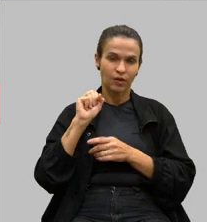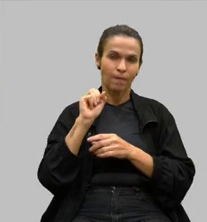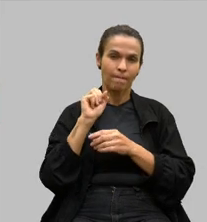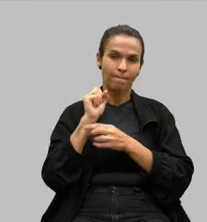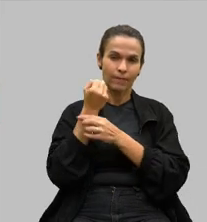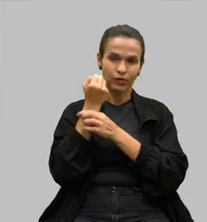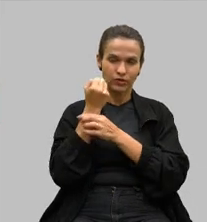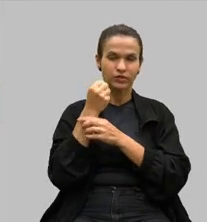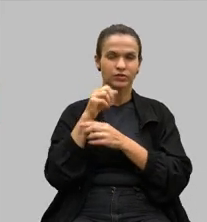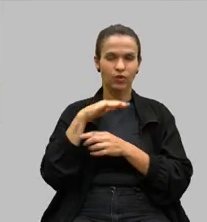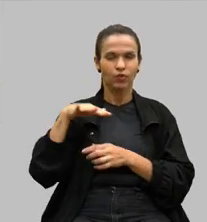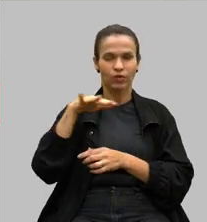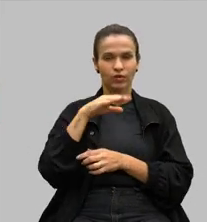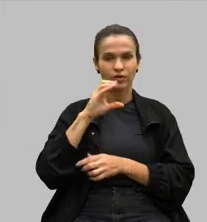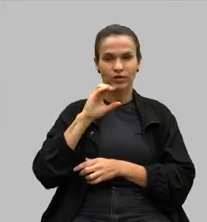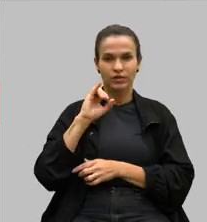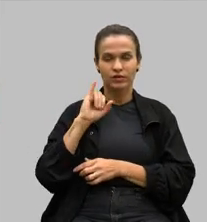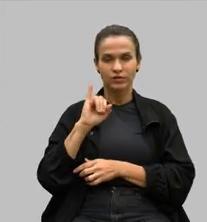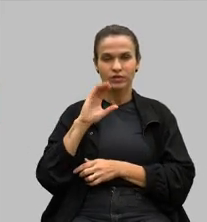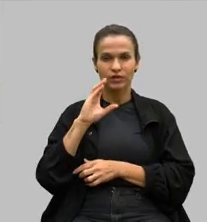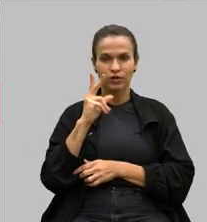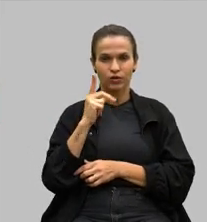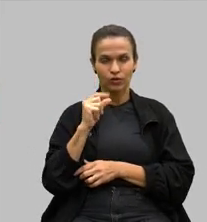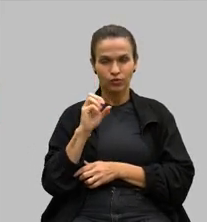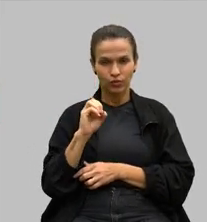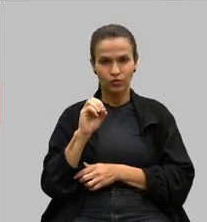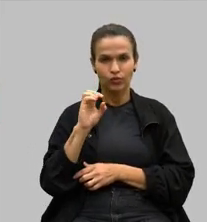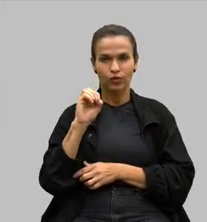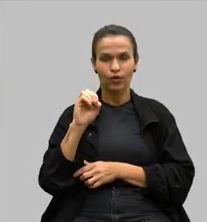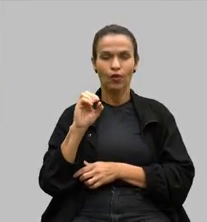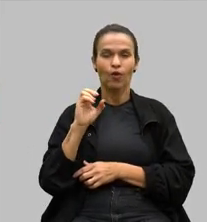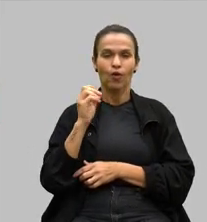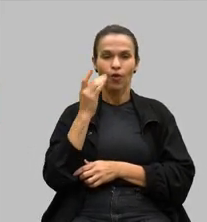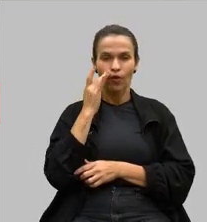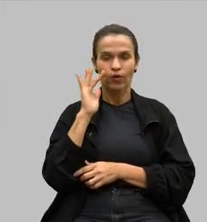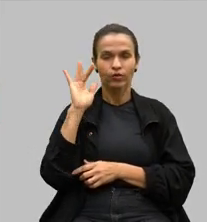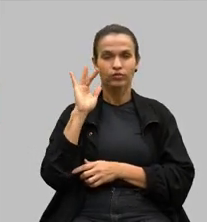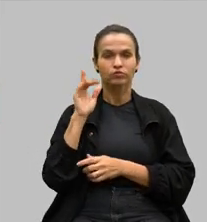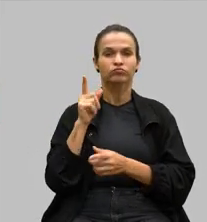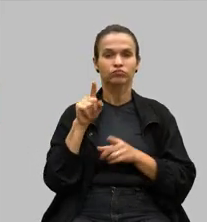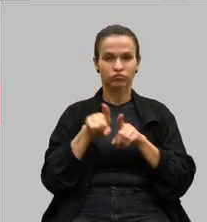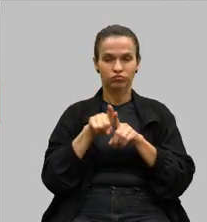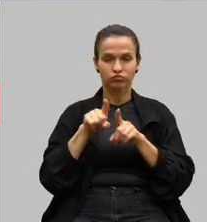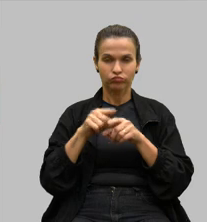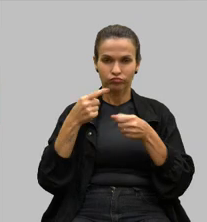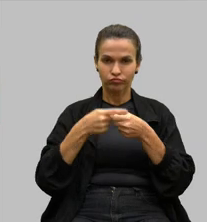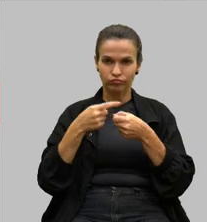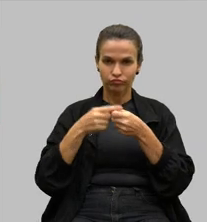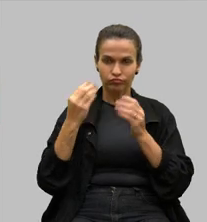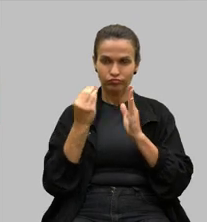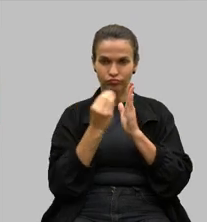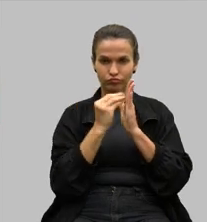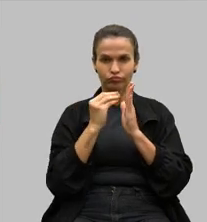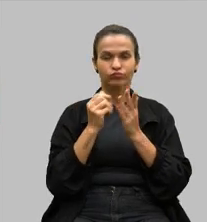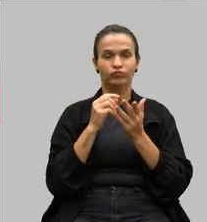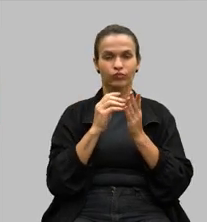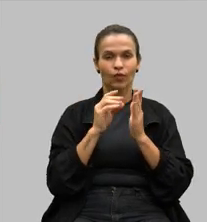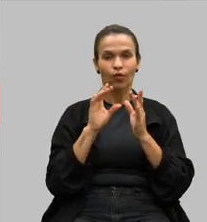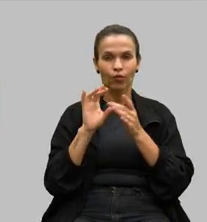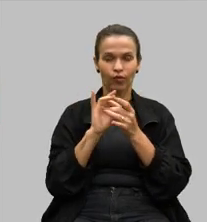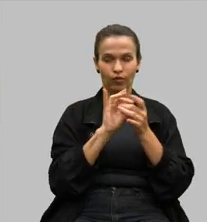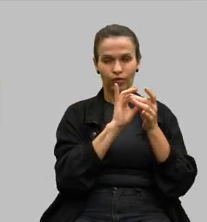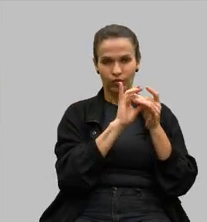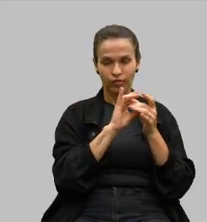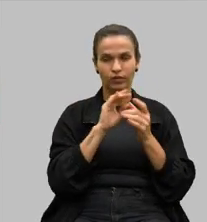ciclo do ouro então a gente tá expandindo isso Januária entra nesse contexto o registro do Samba e as casas de expressão que a